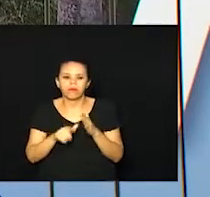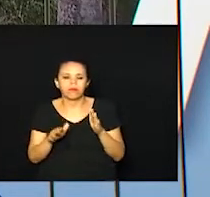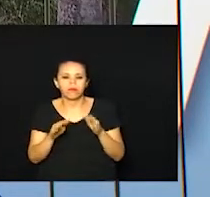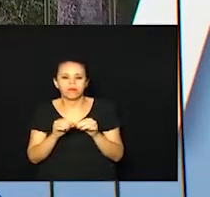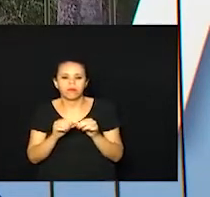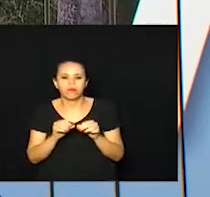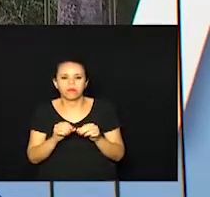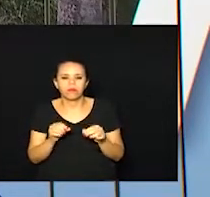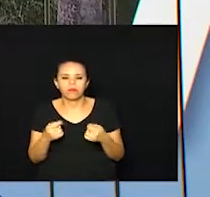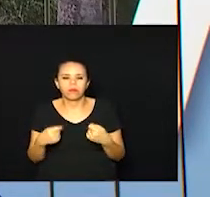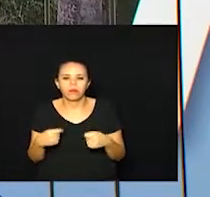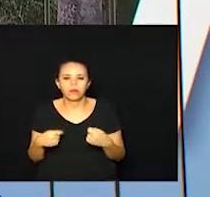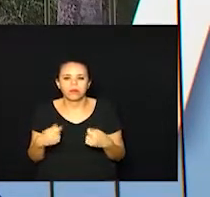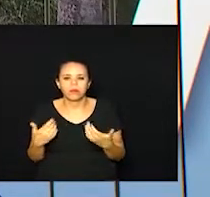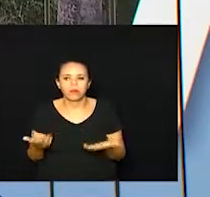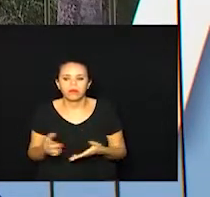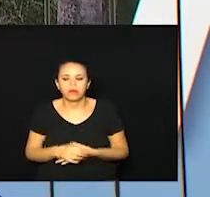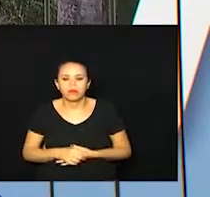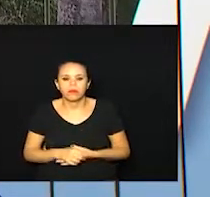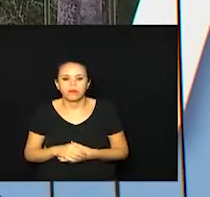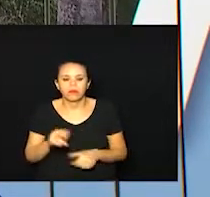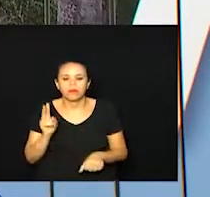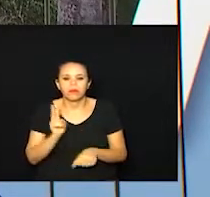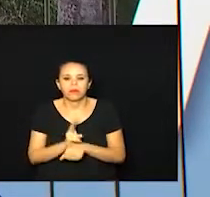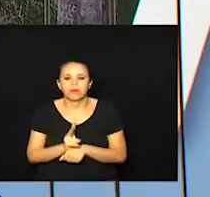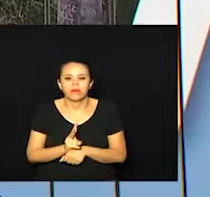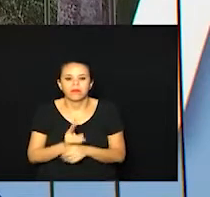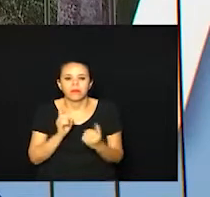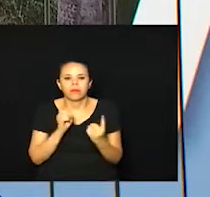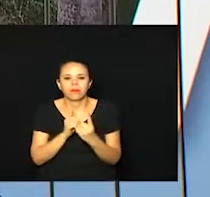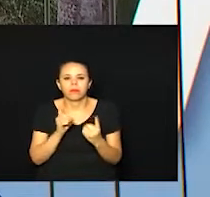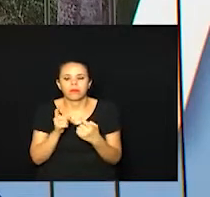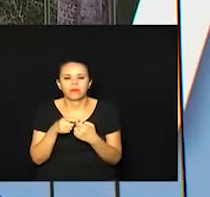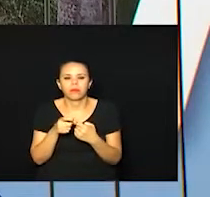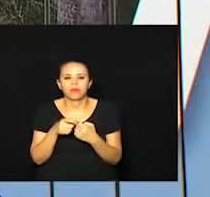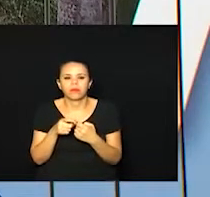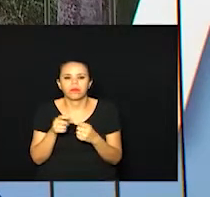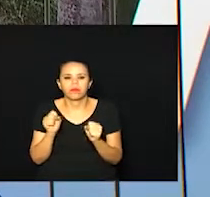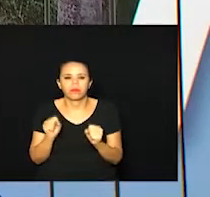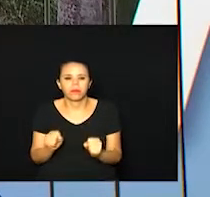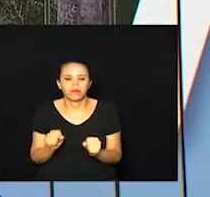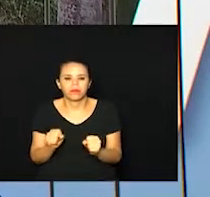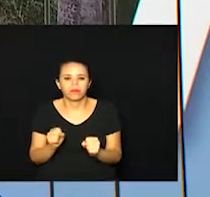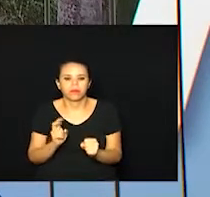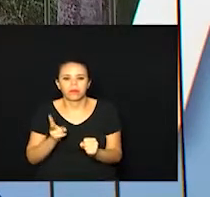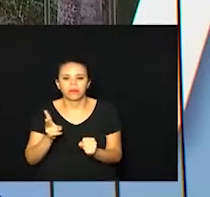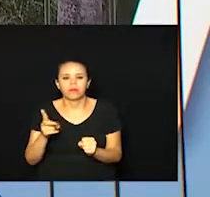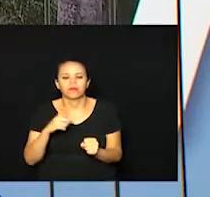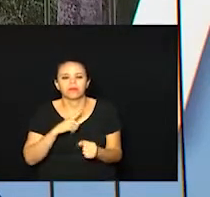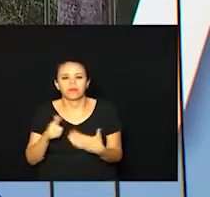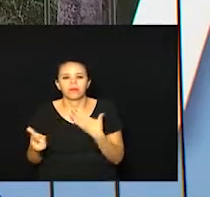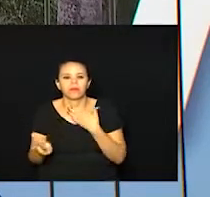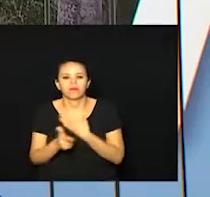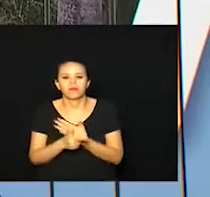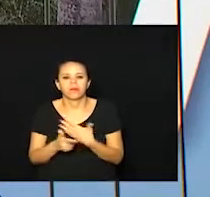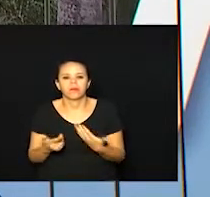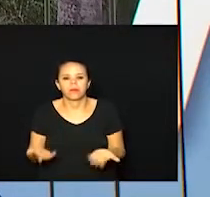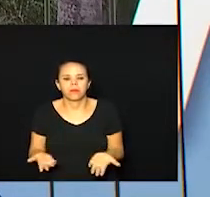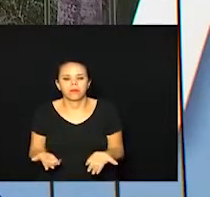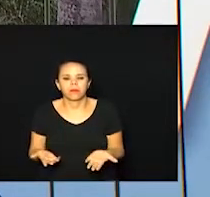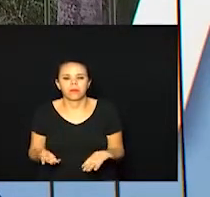que necessitam de uma proteção, de um atendimento médico, pode continuar tendo esse papel. Mas